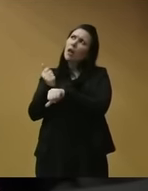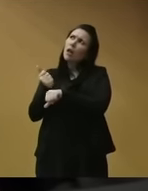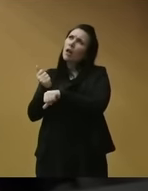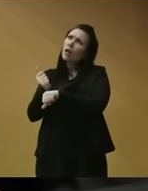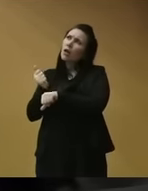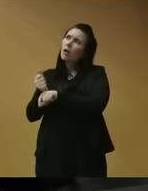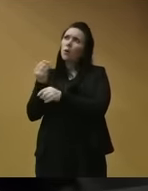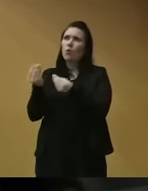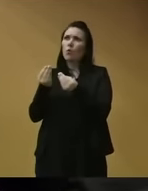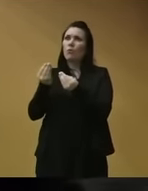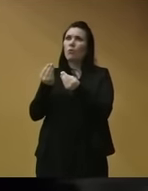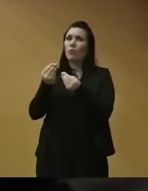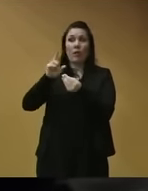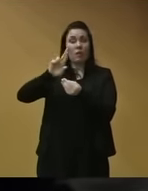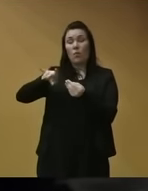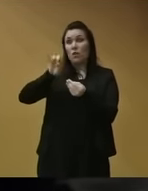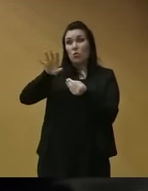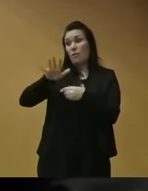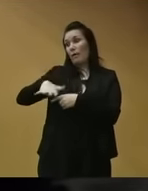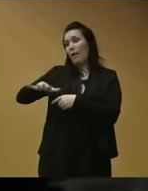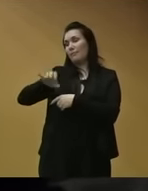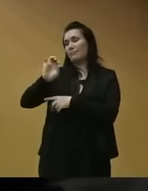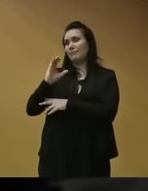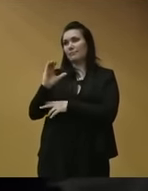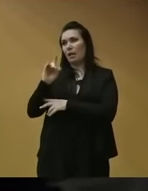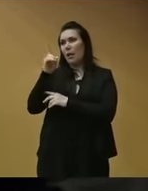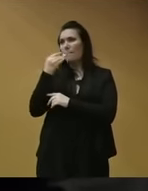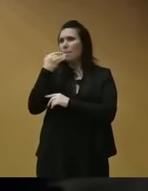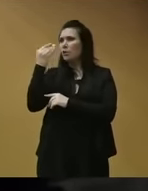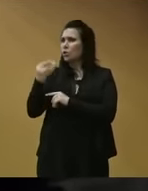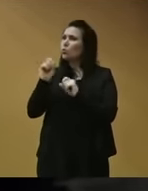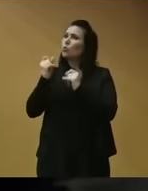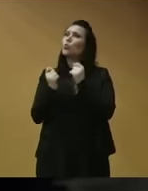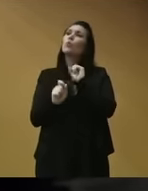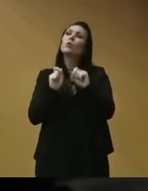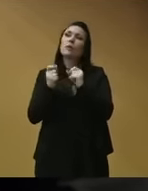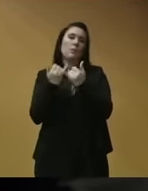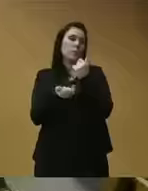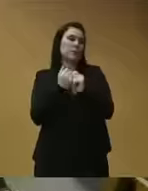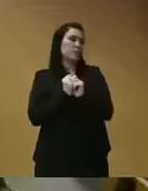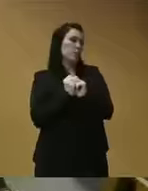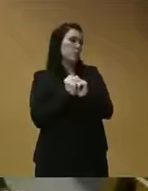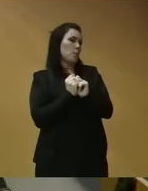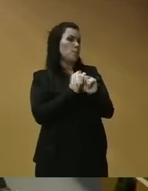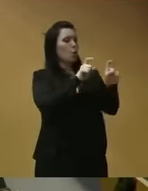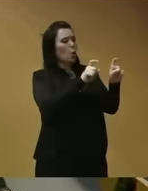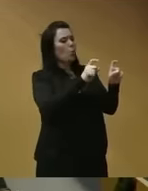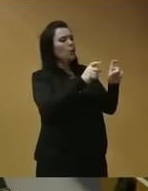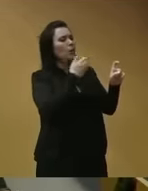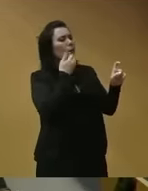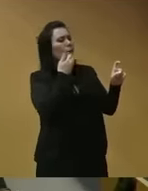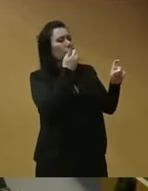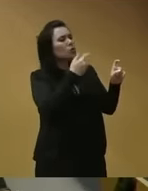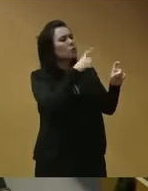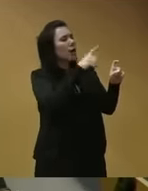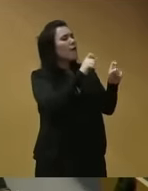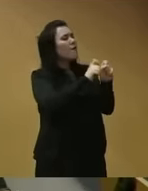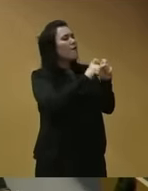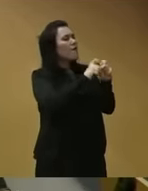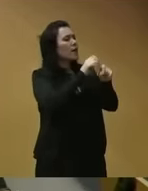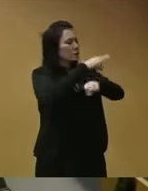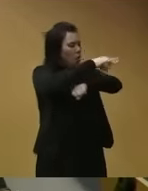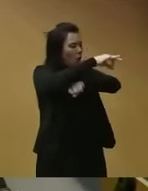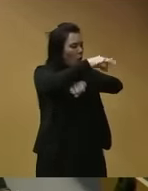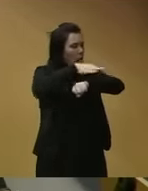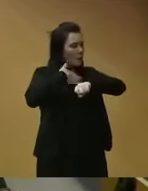não é ficção científica. Literalmente, pedir para o computador fazer um projeto de uma casa, seguindo todos os meus detalhes e